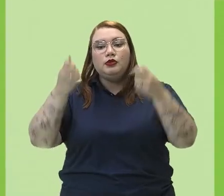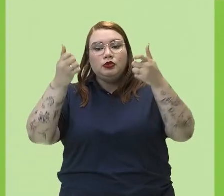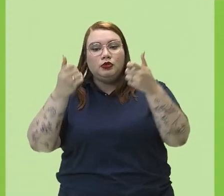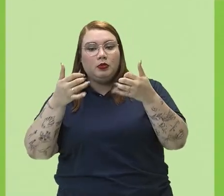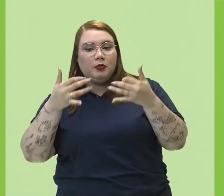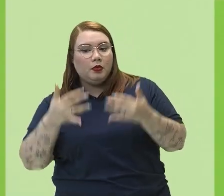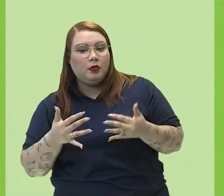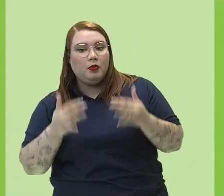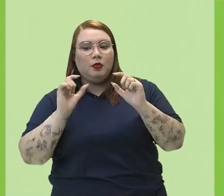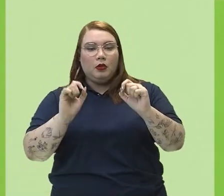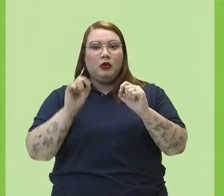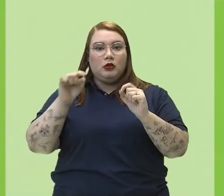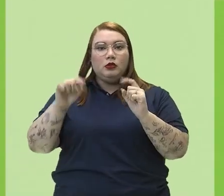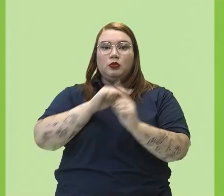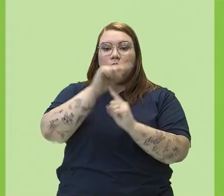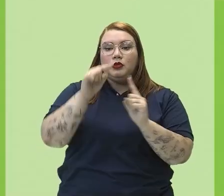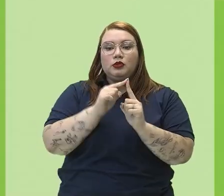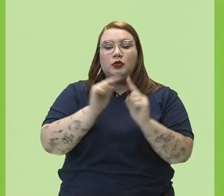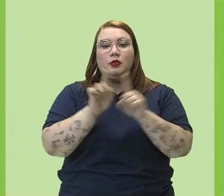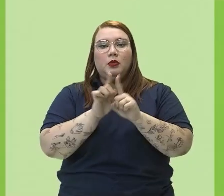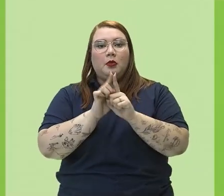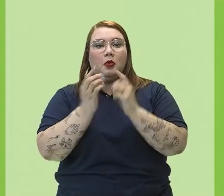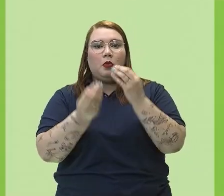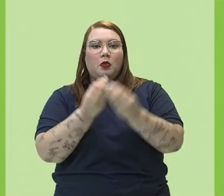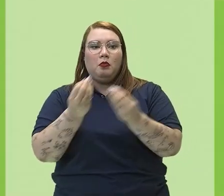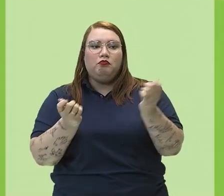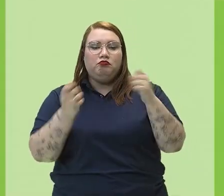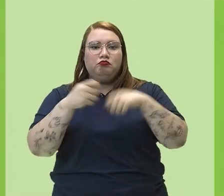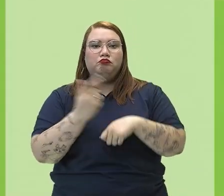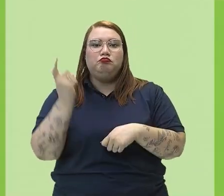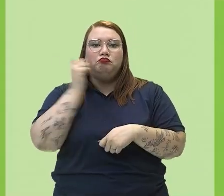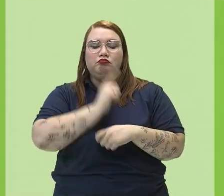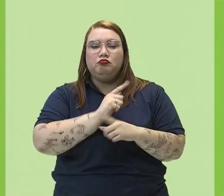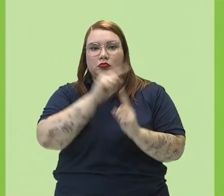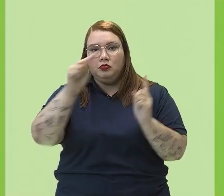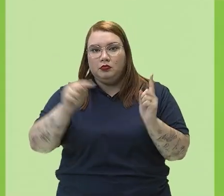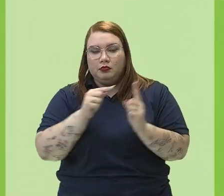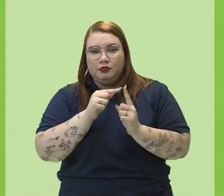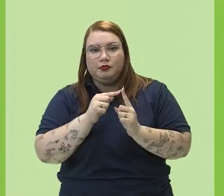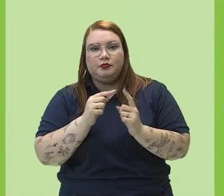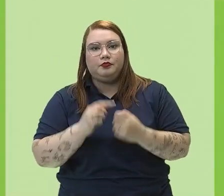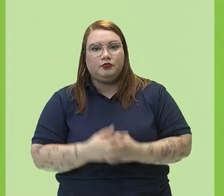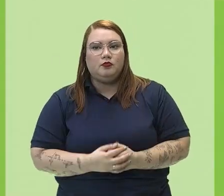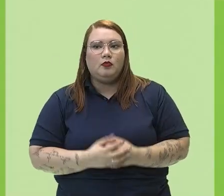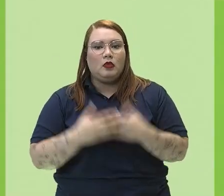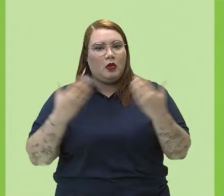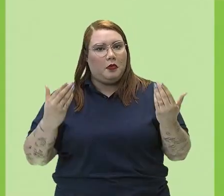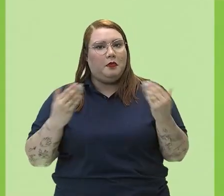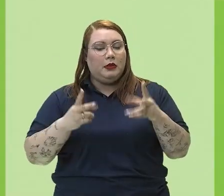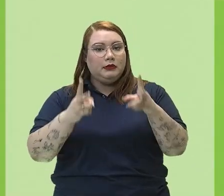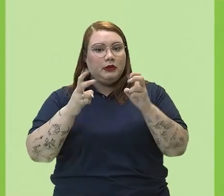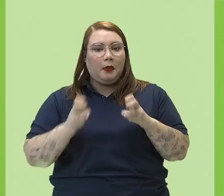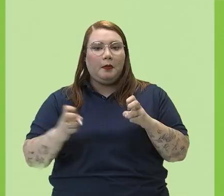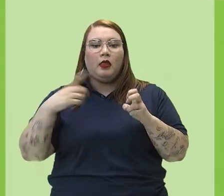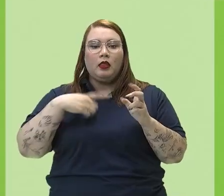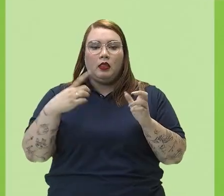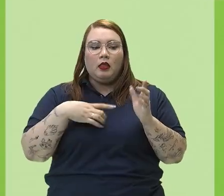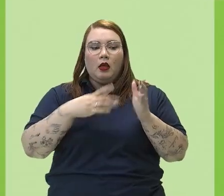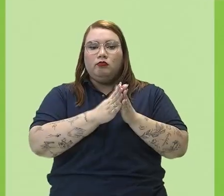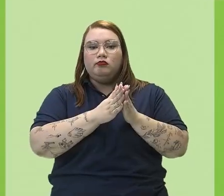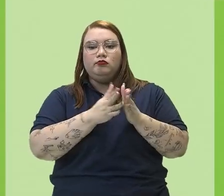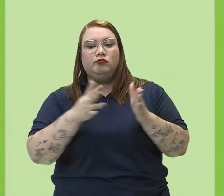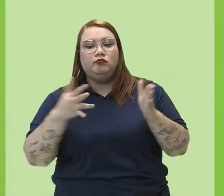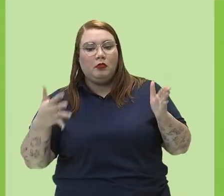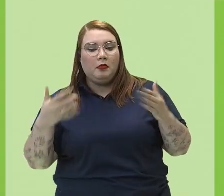definido ali aquela meta e a maneira como ela pode ser alcançada, Então, a gente observou que existe um prazo, É necessário atingir